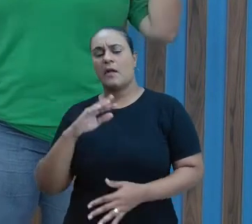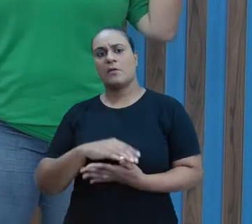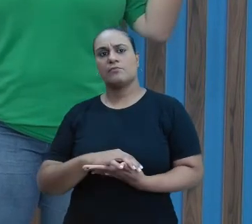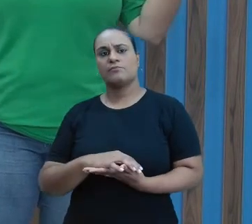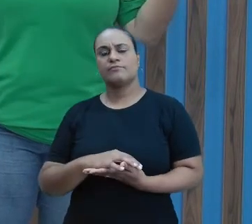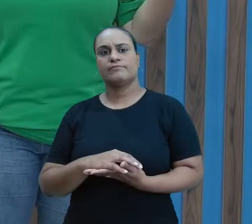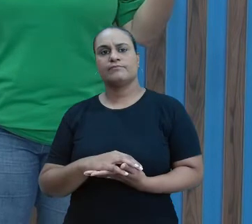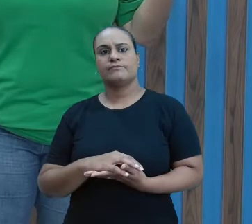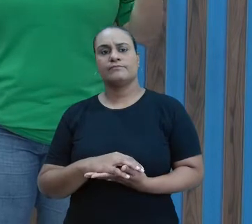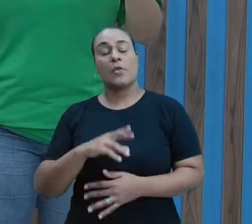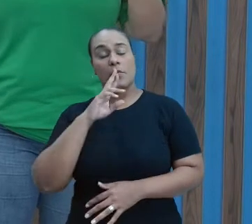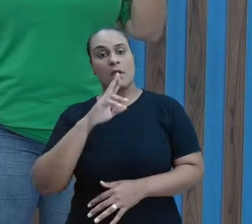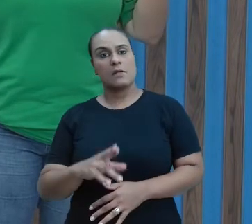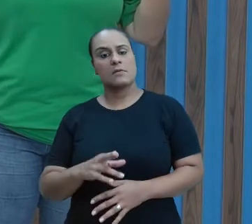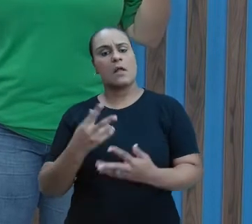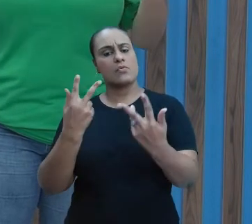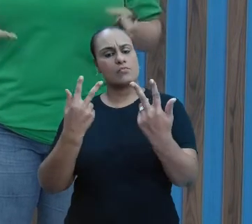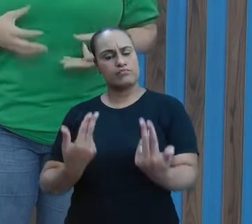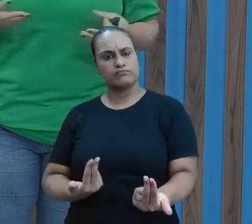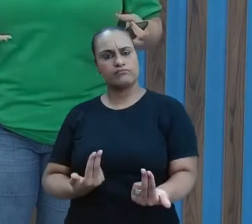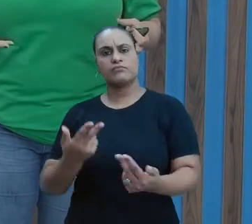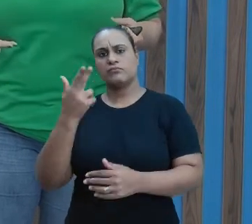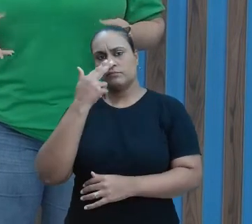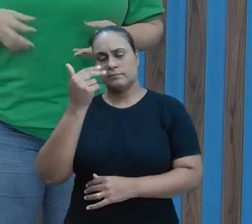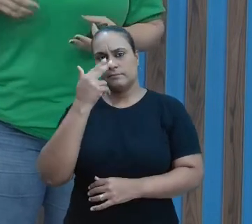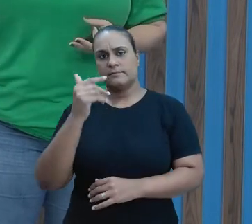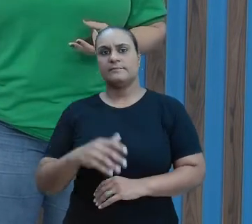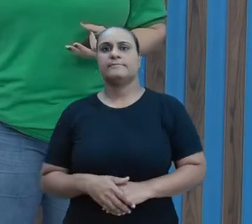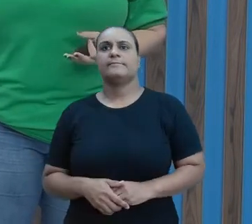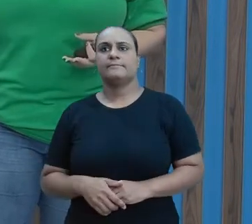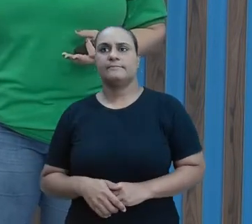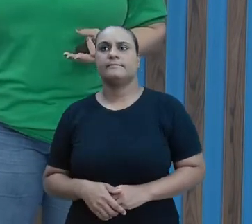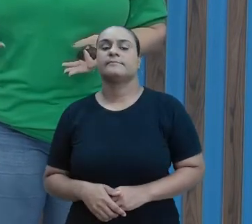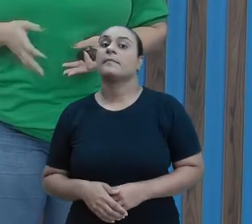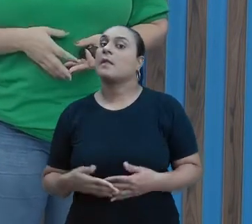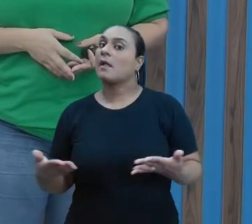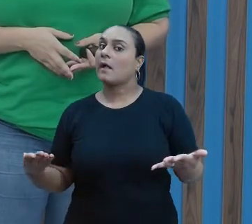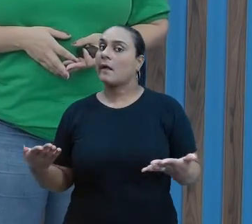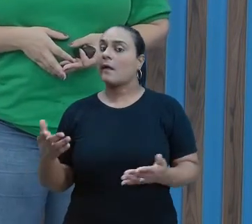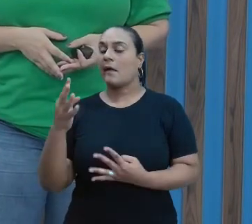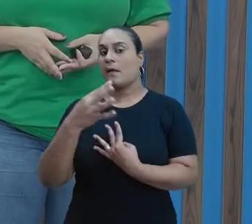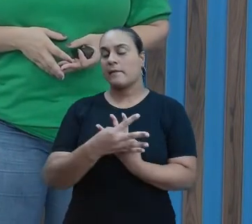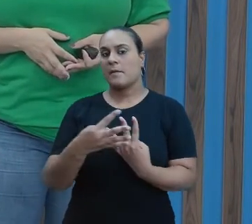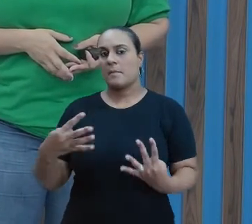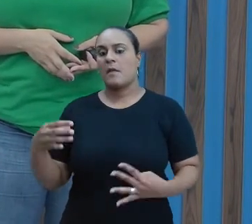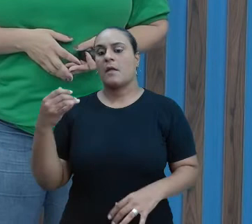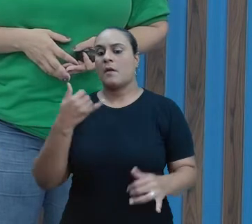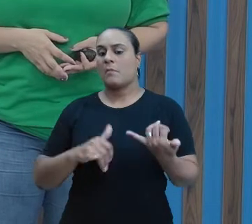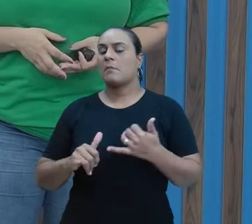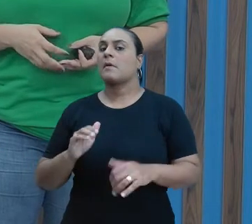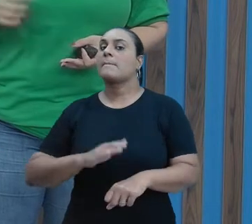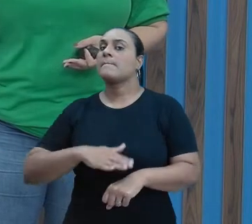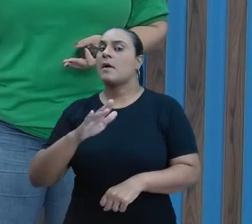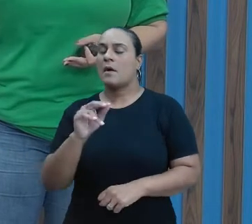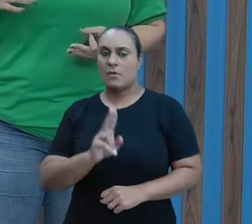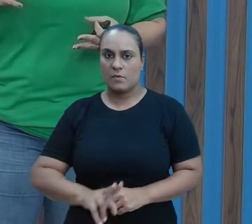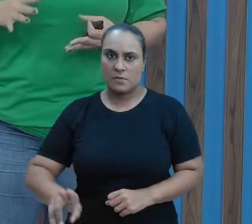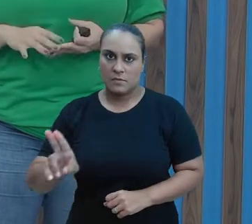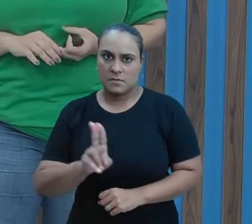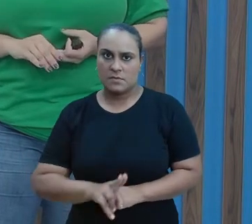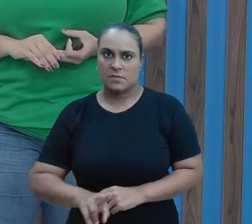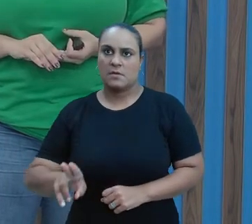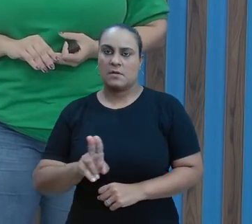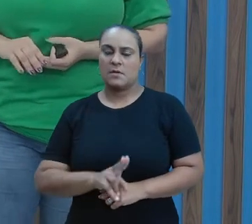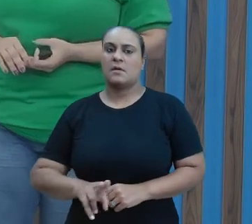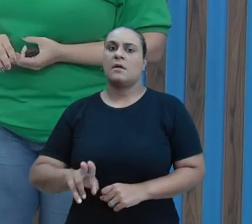aqui, que teve mais êxito aí, né, que está até hoje, e ela é utilizada por nós, essa tabelinha que estava aí